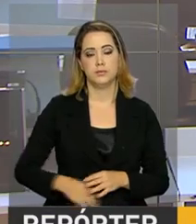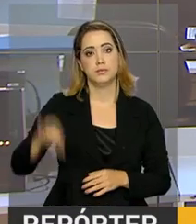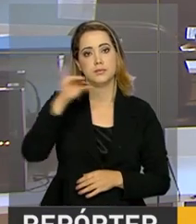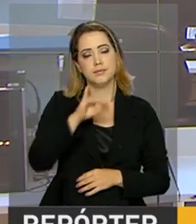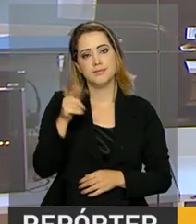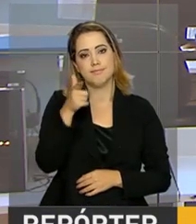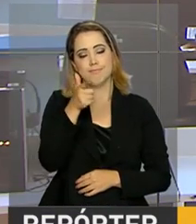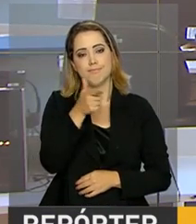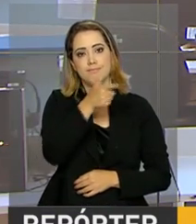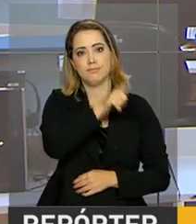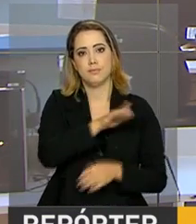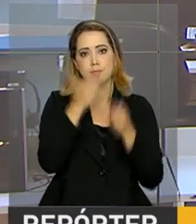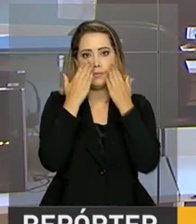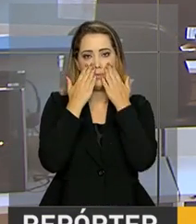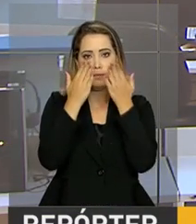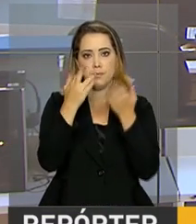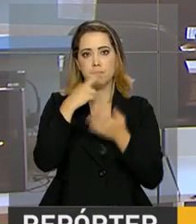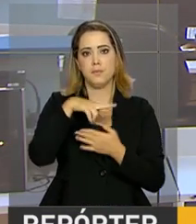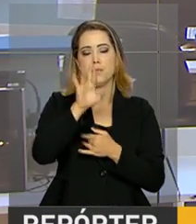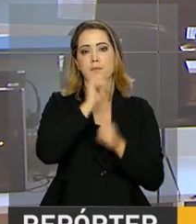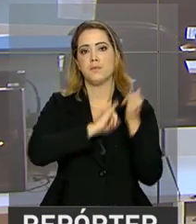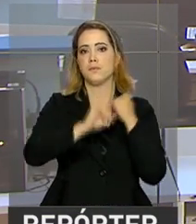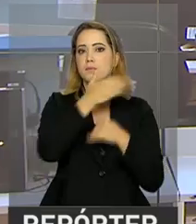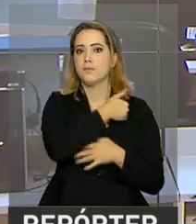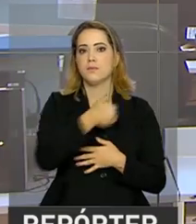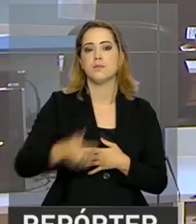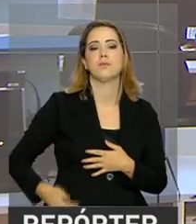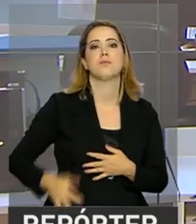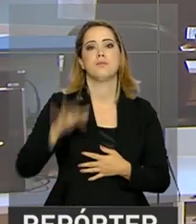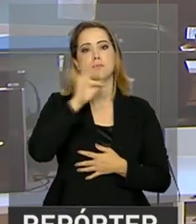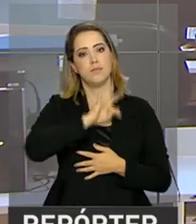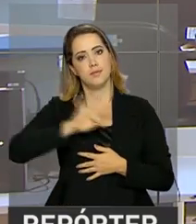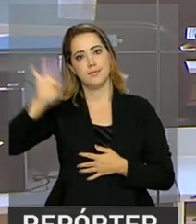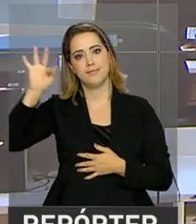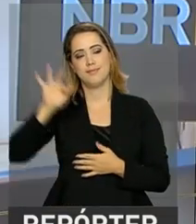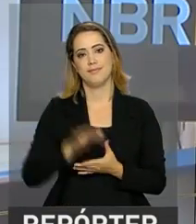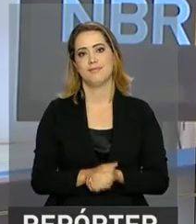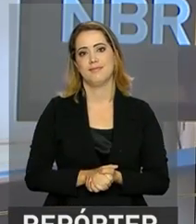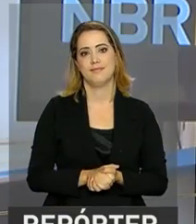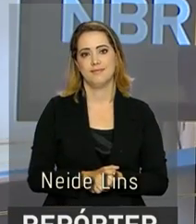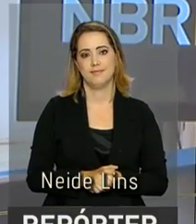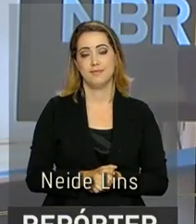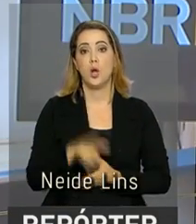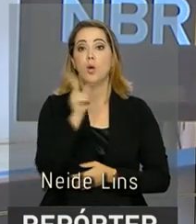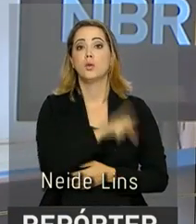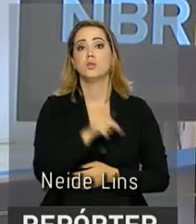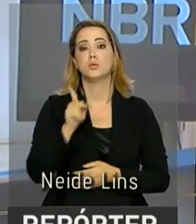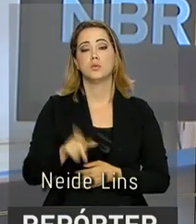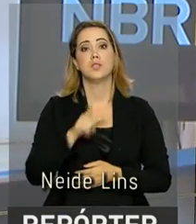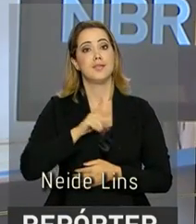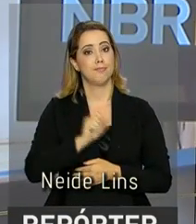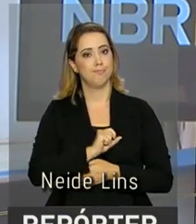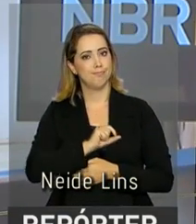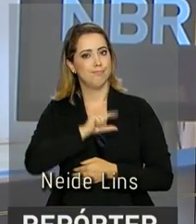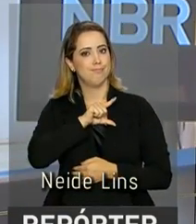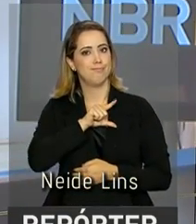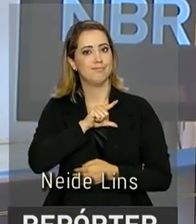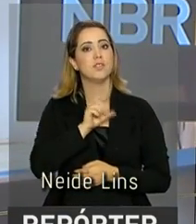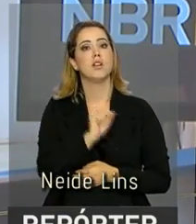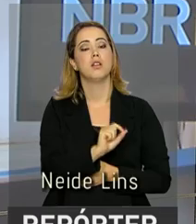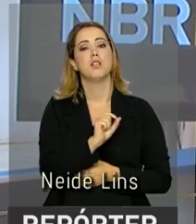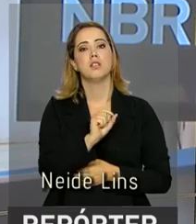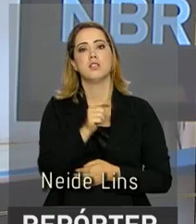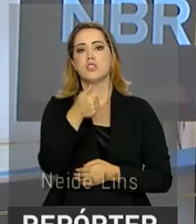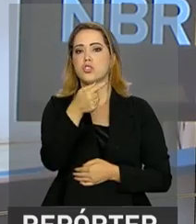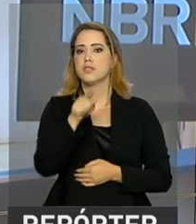Olá, estamos de volta com mais uma edição do Repórter NBR e as notícias do governo federal. Os professores vão ter um aumento no piso salarial